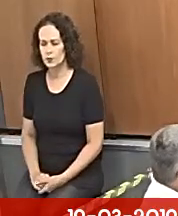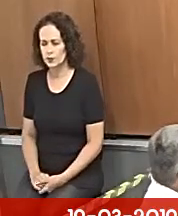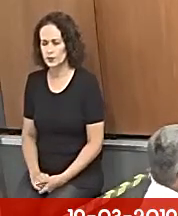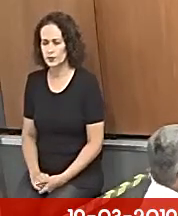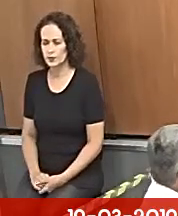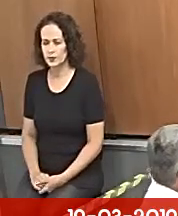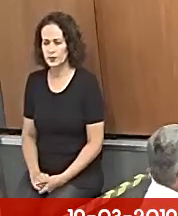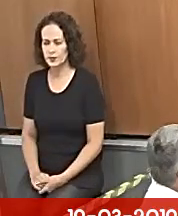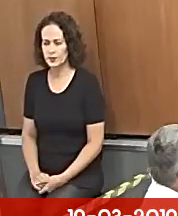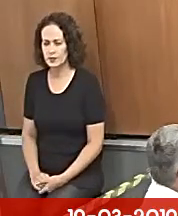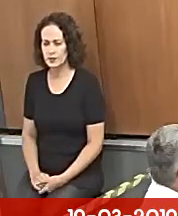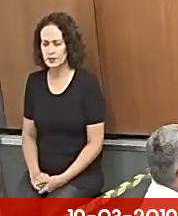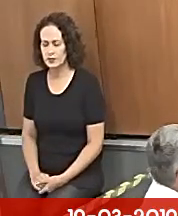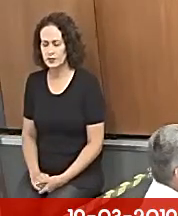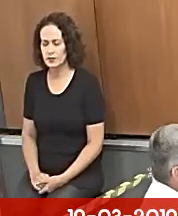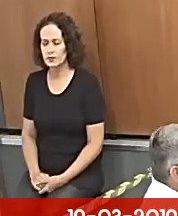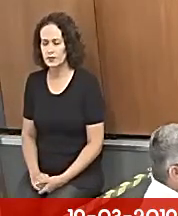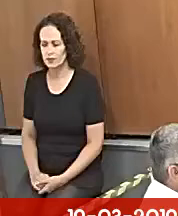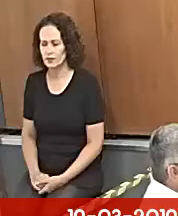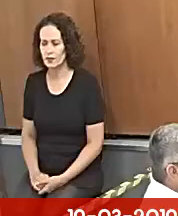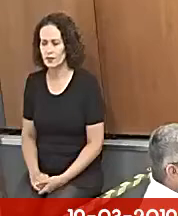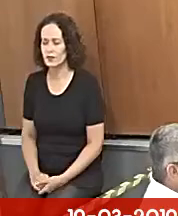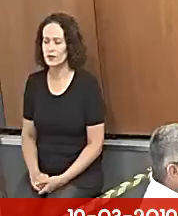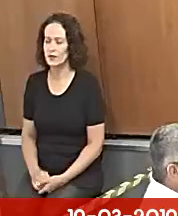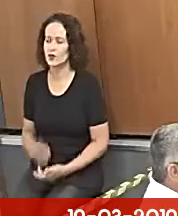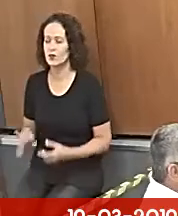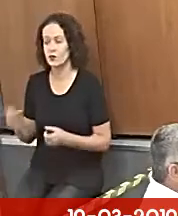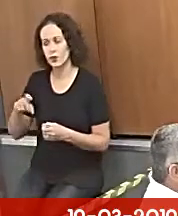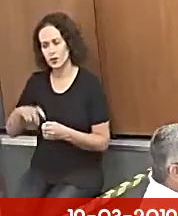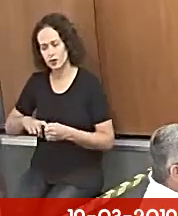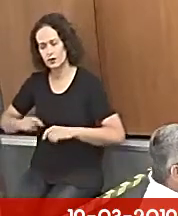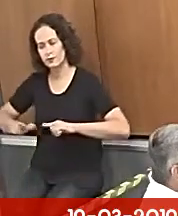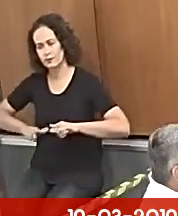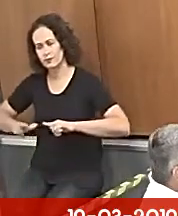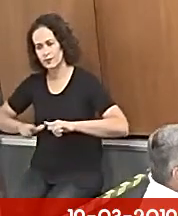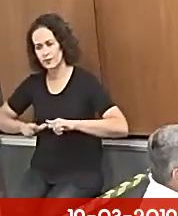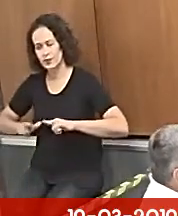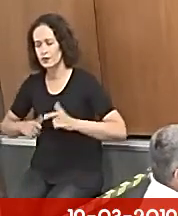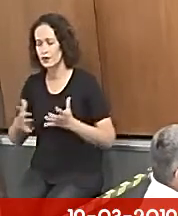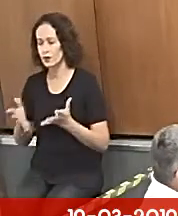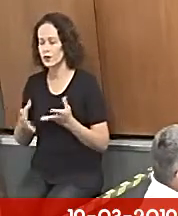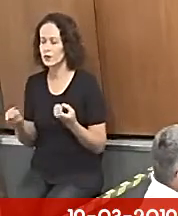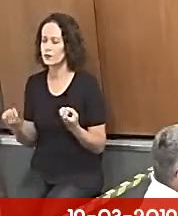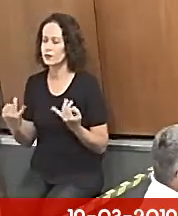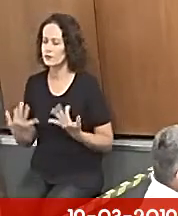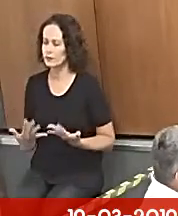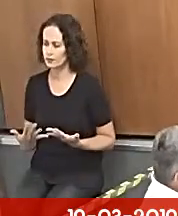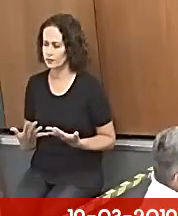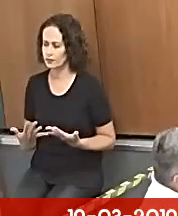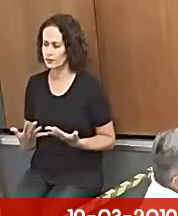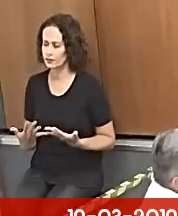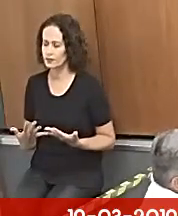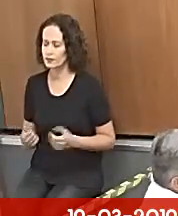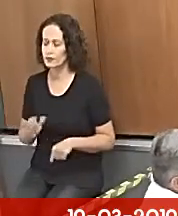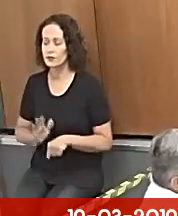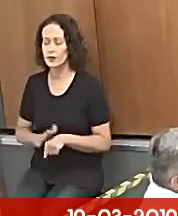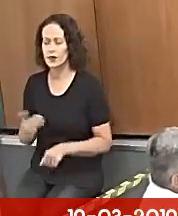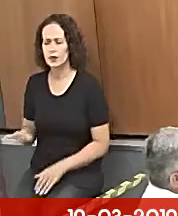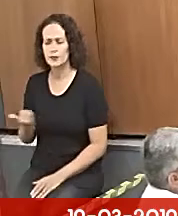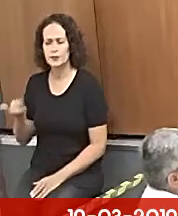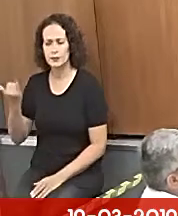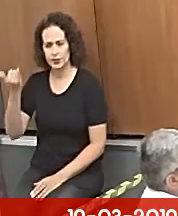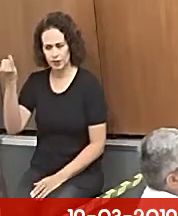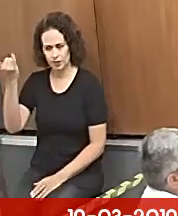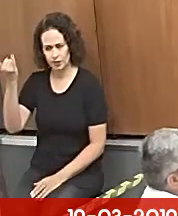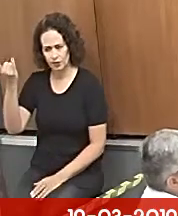bom estão retomados nosso trabalho e eu só queria dizer que o mais importante